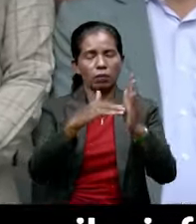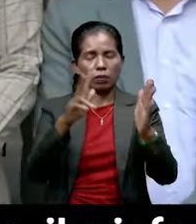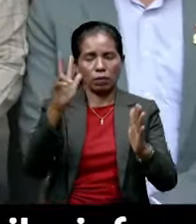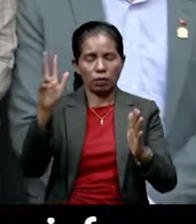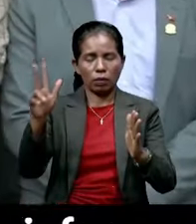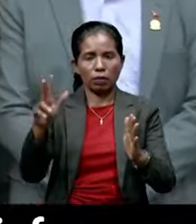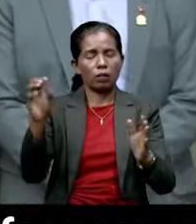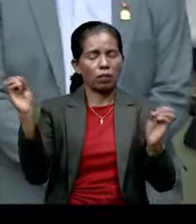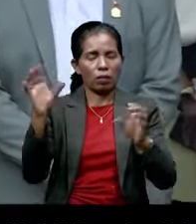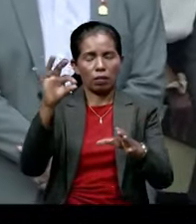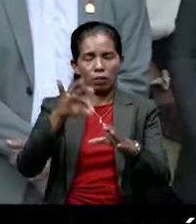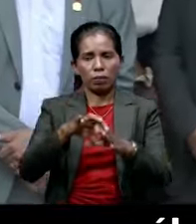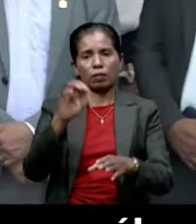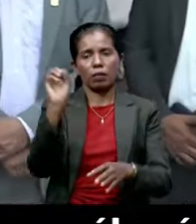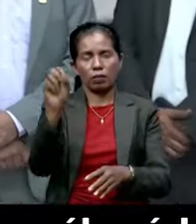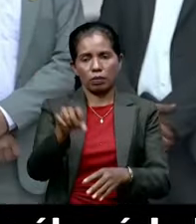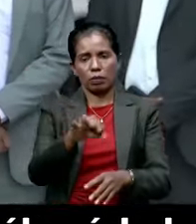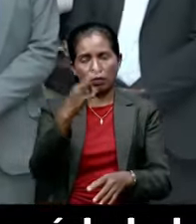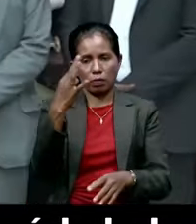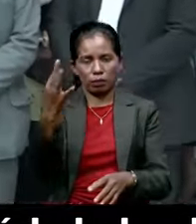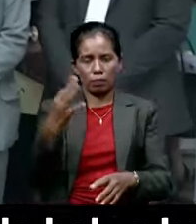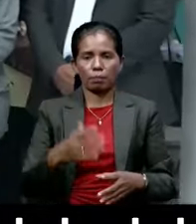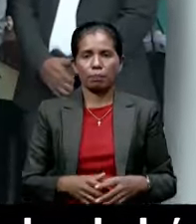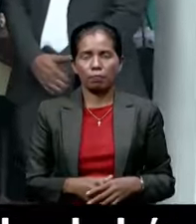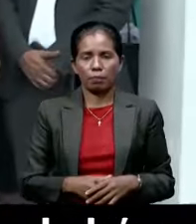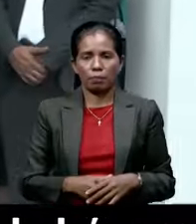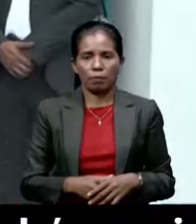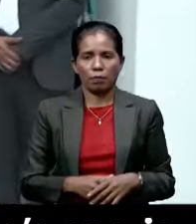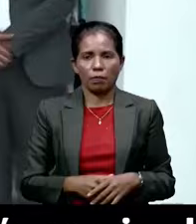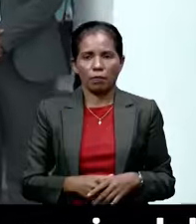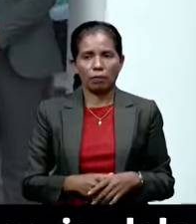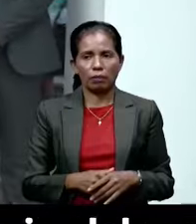no abstenção sa nulo rasenwalo. Equipa Cobertura, GMN.